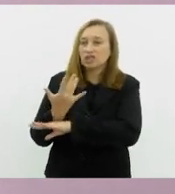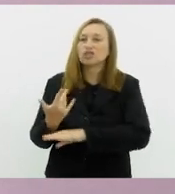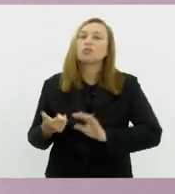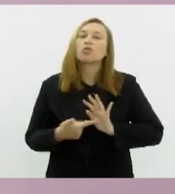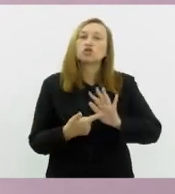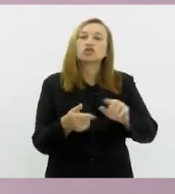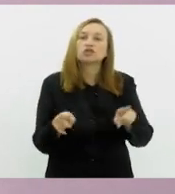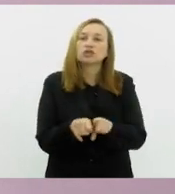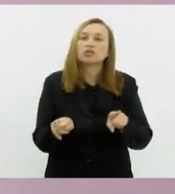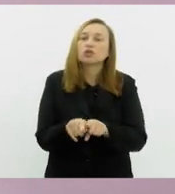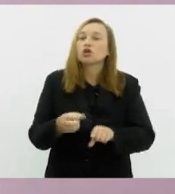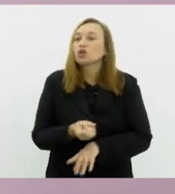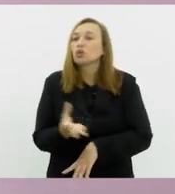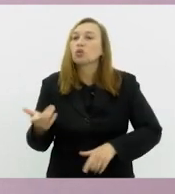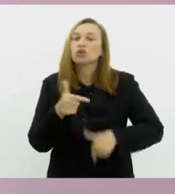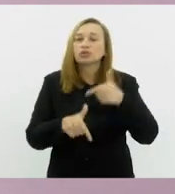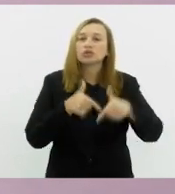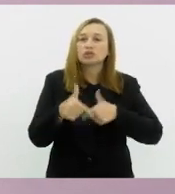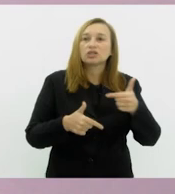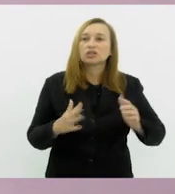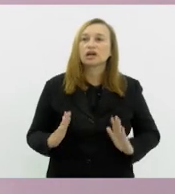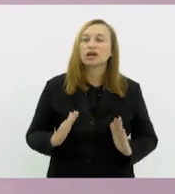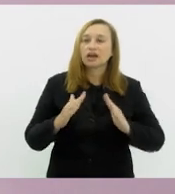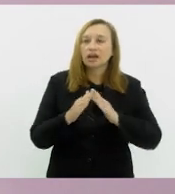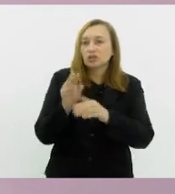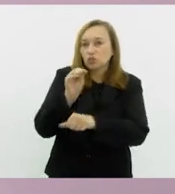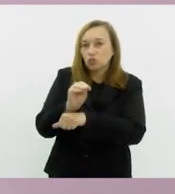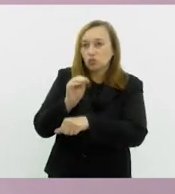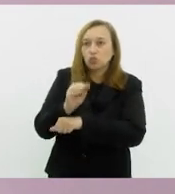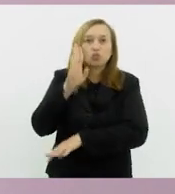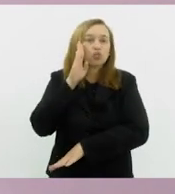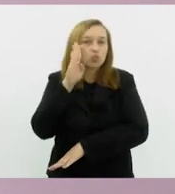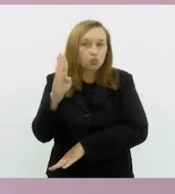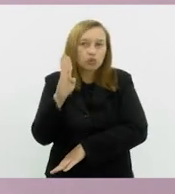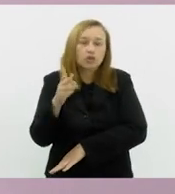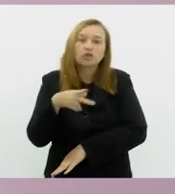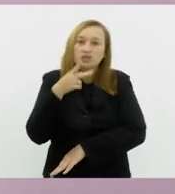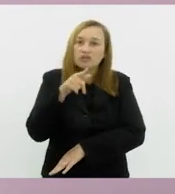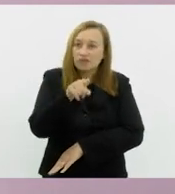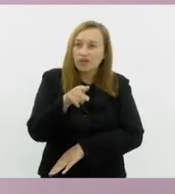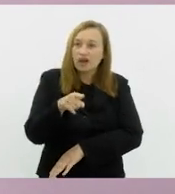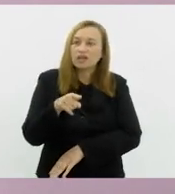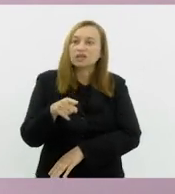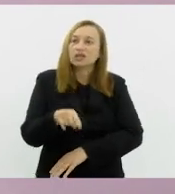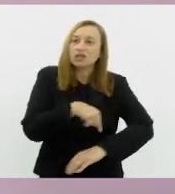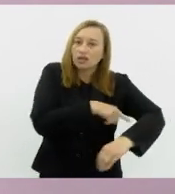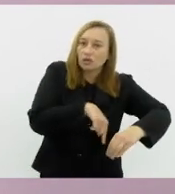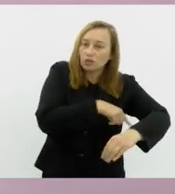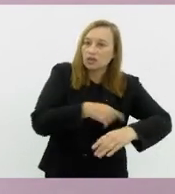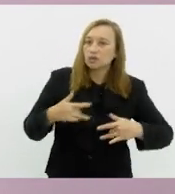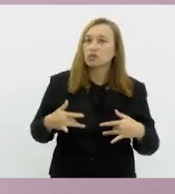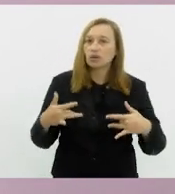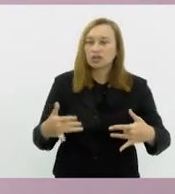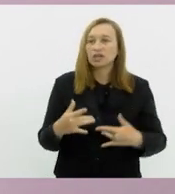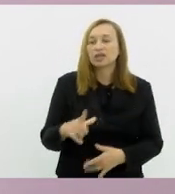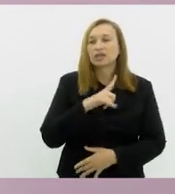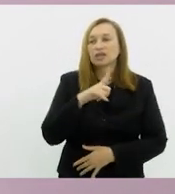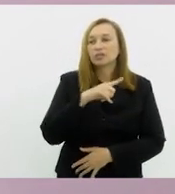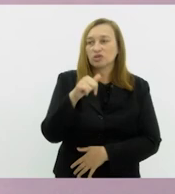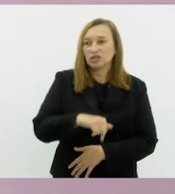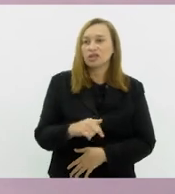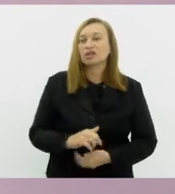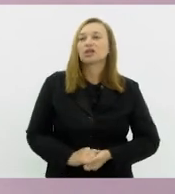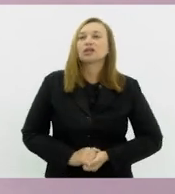o quanto que o trabalho da Casa Cuidado é fundamental. Quando você fala da cozinha solidária, e nós temos aqui, eu presido